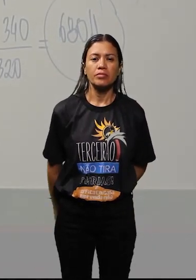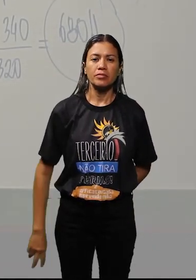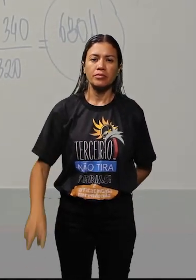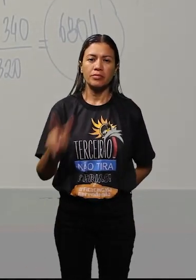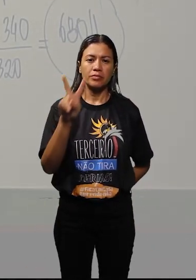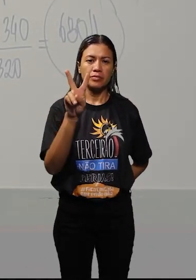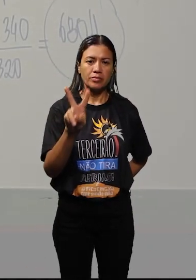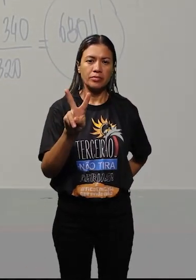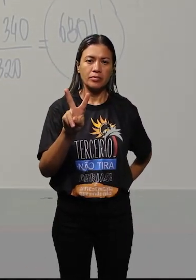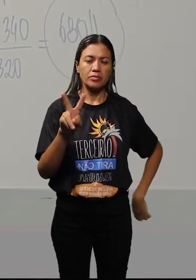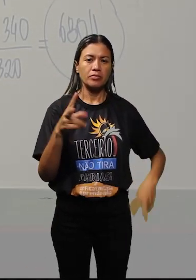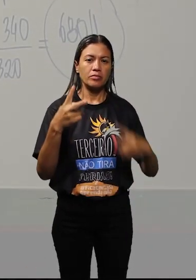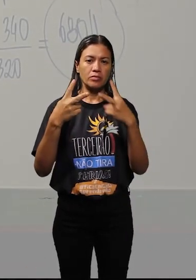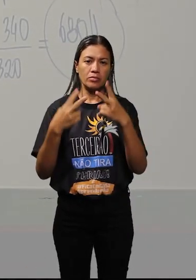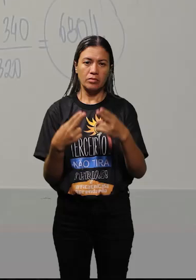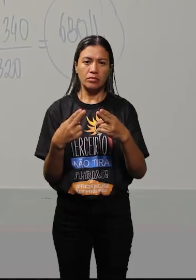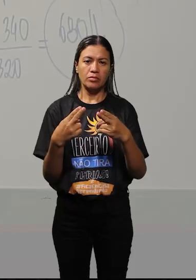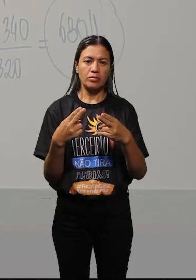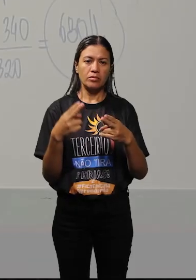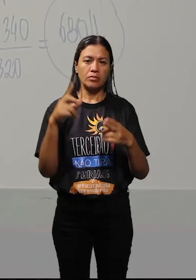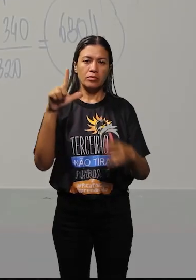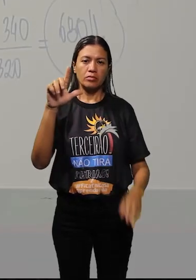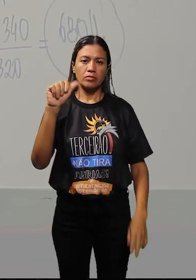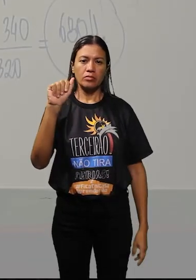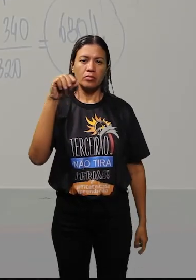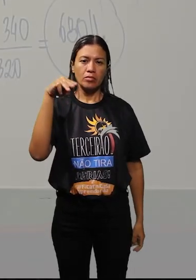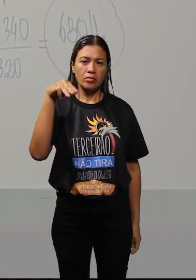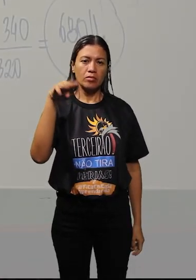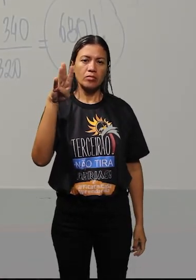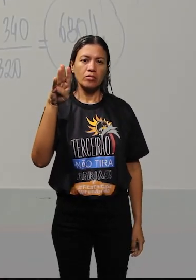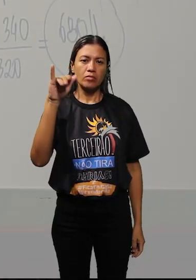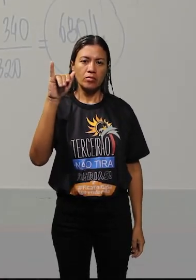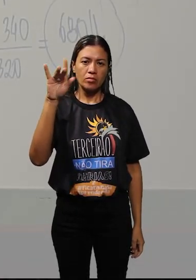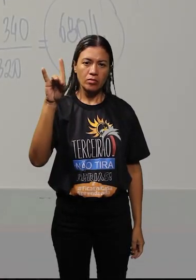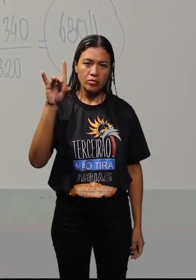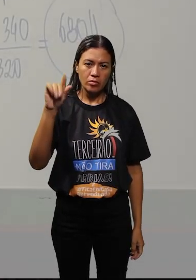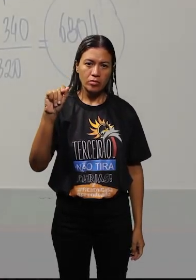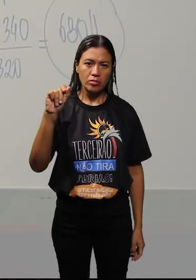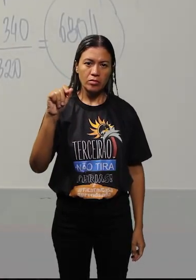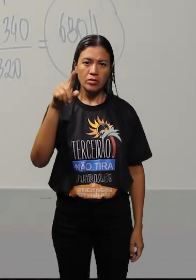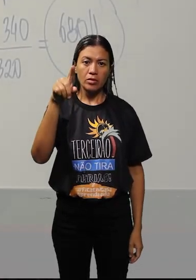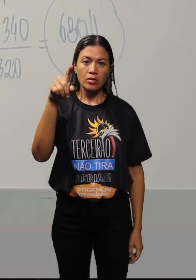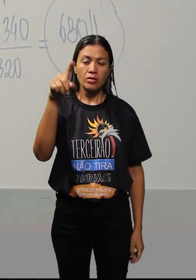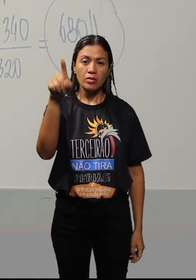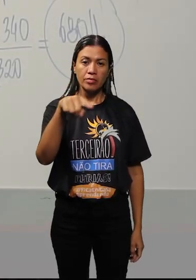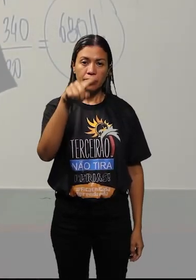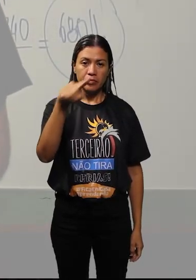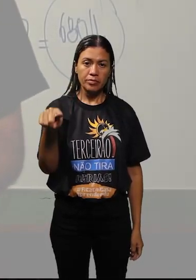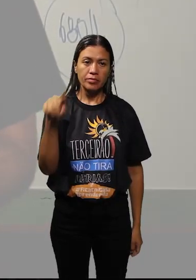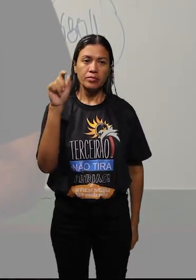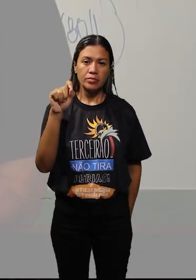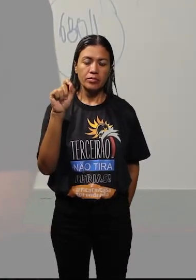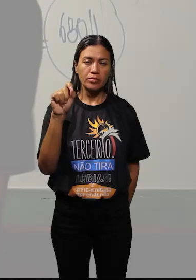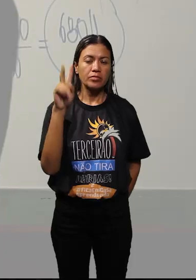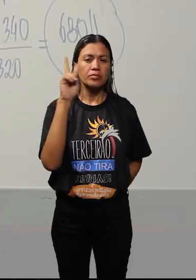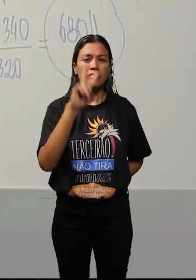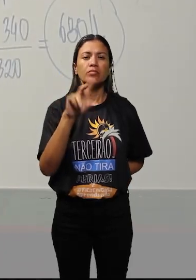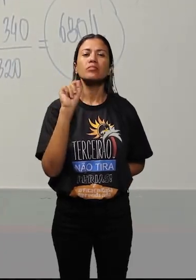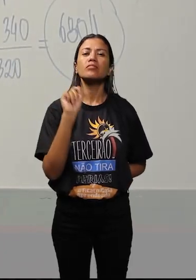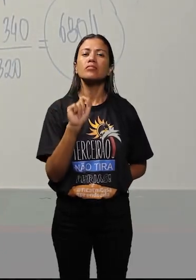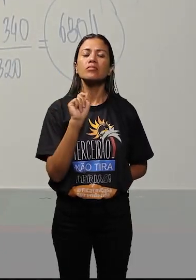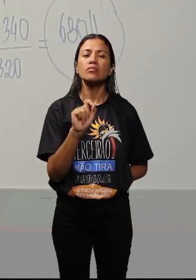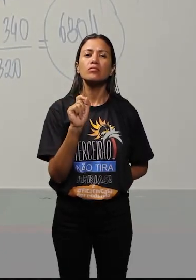é a 10ª vez que eu faço isso aqui para vocês. Ó. Considerando que essa velocidade está constante, o que